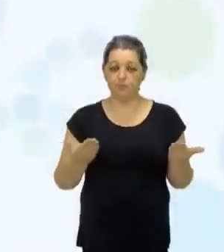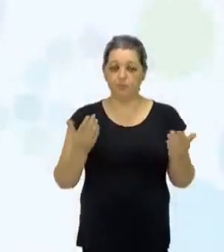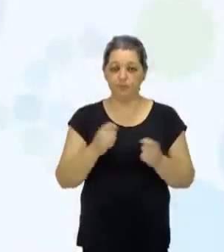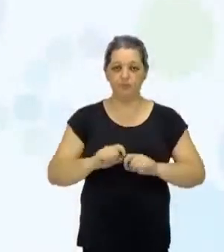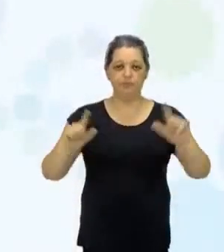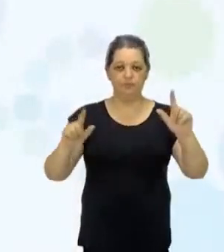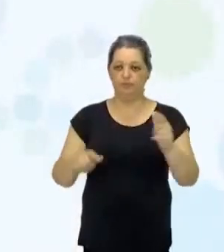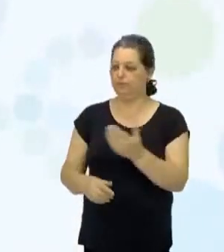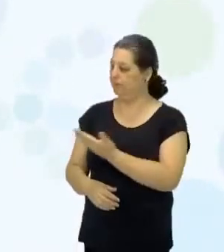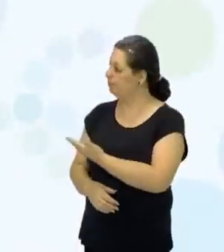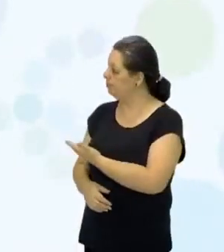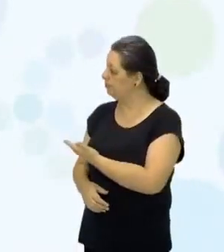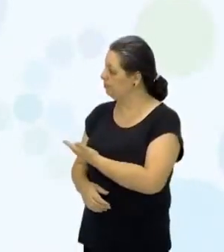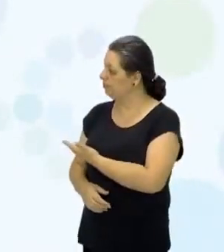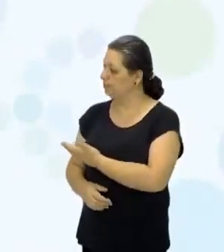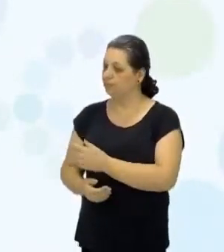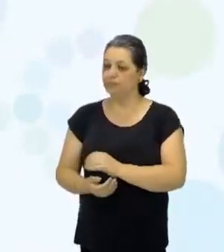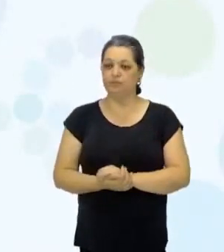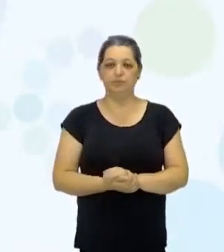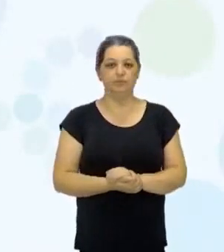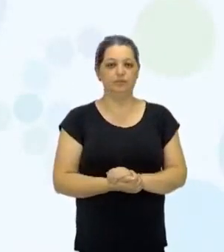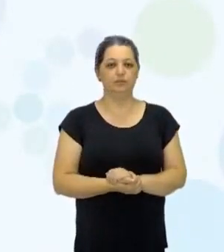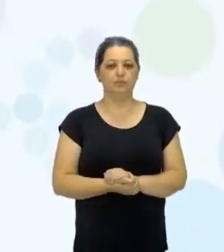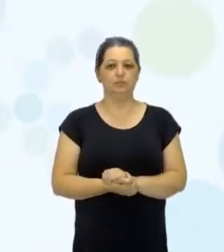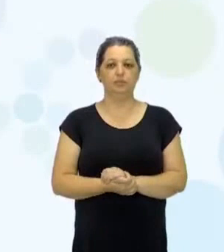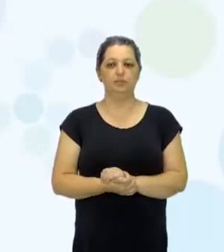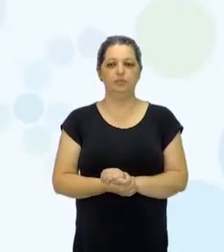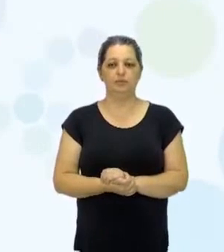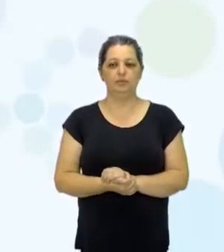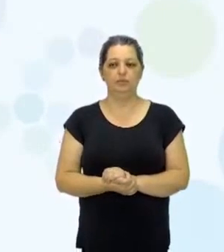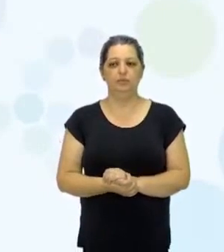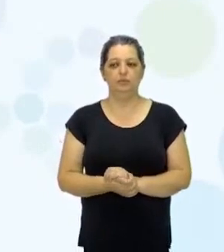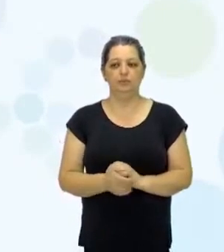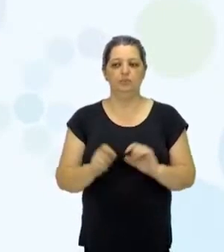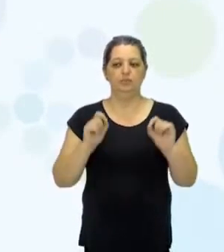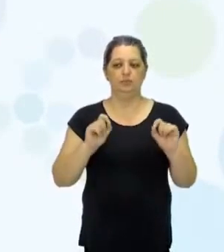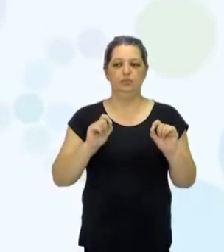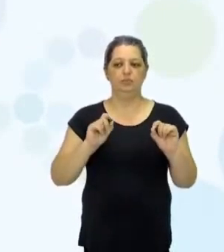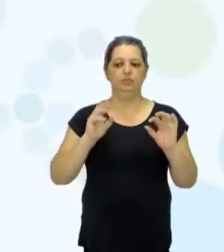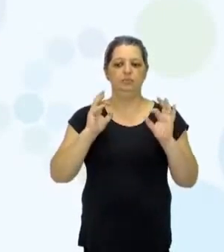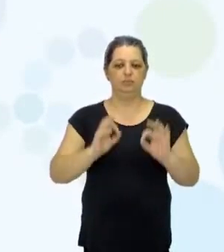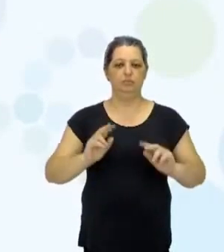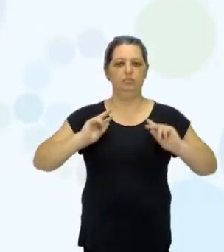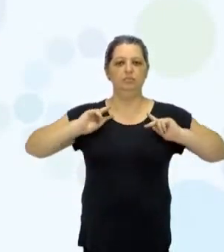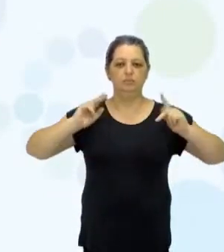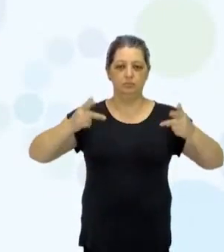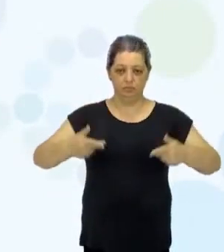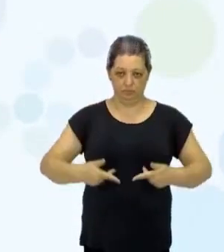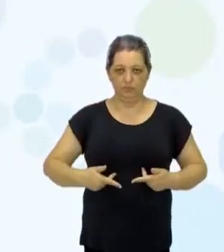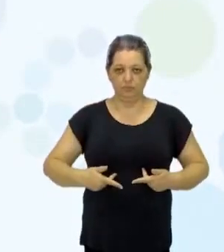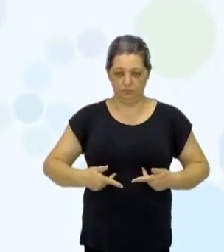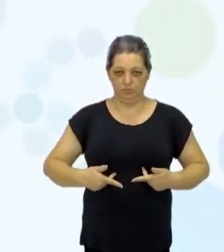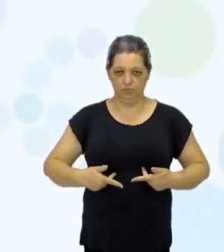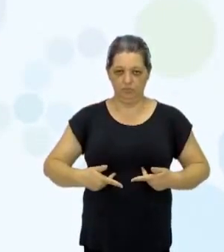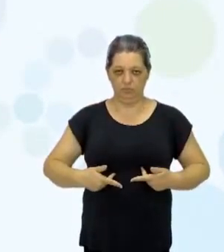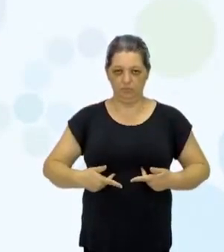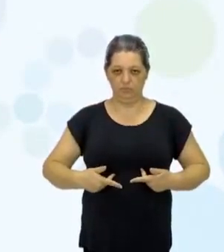tela o título para vocês. What are the human rights exactly? Quais são os direitos